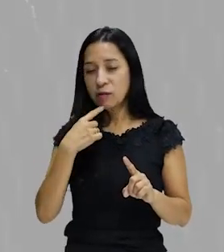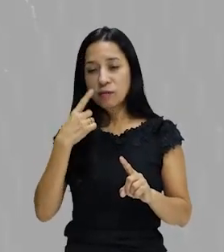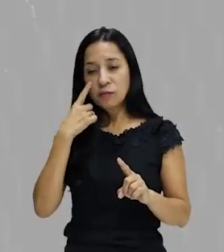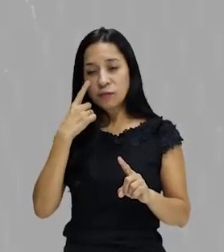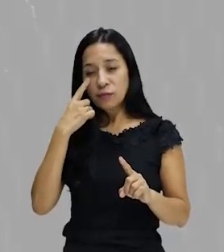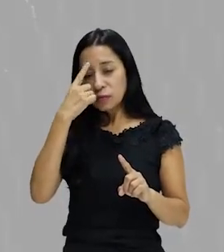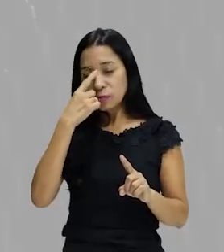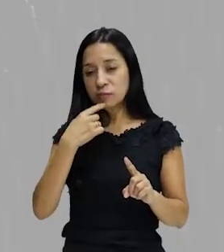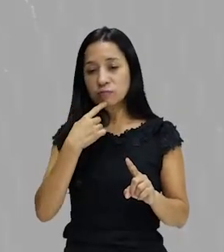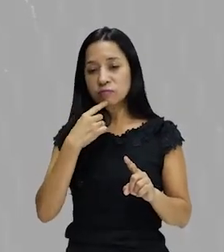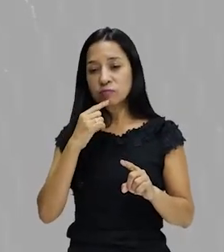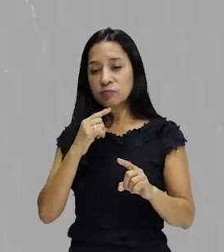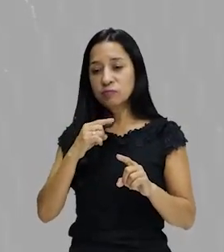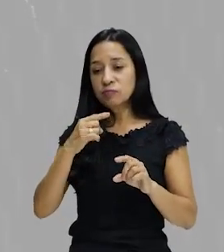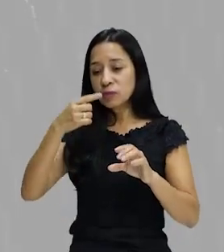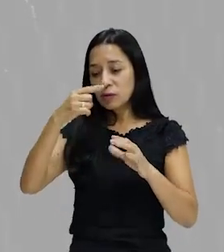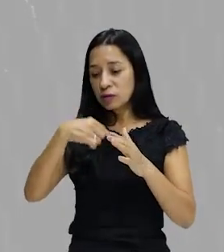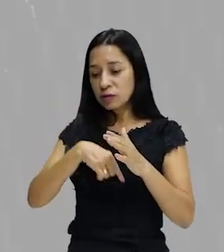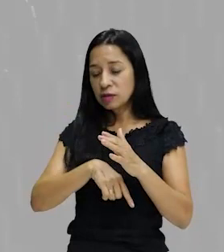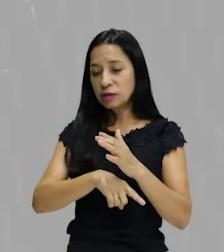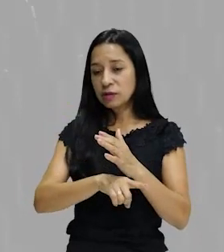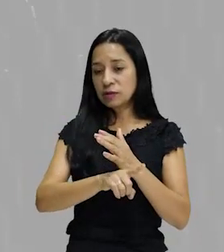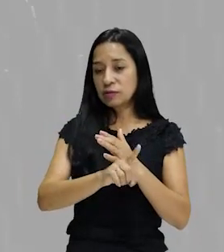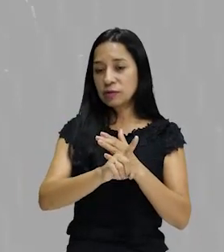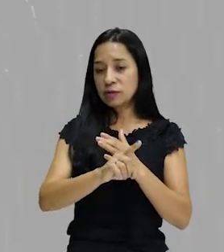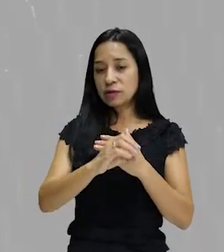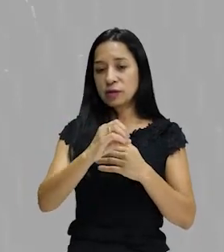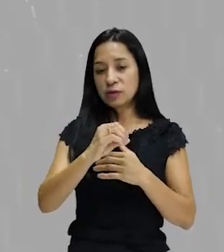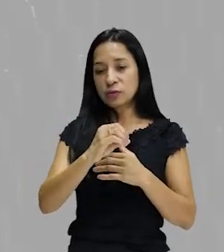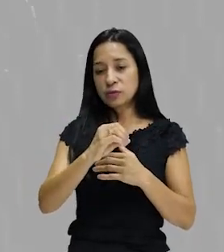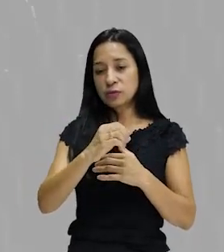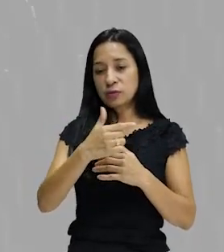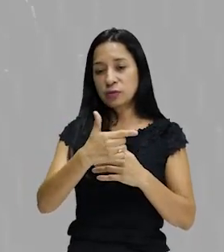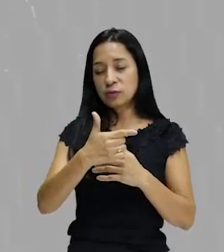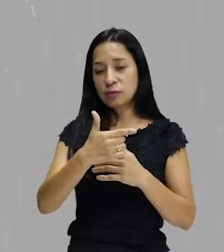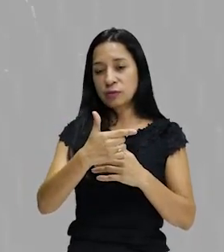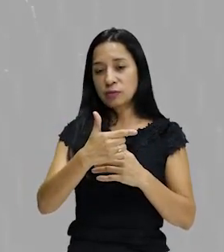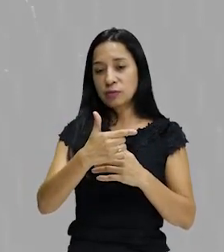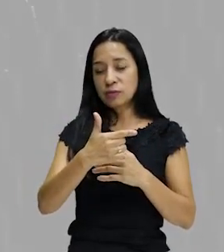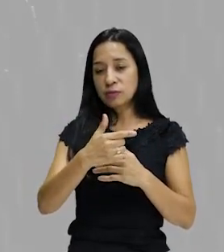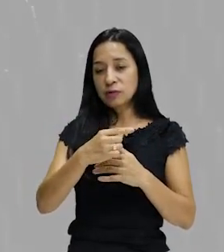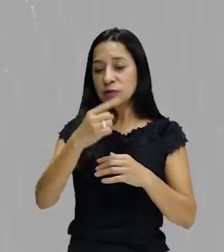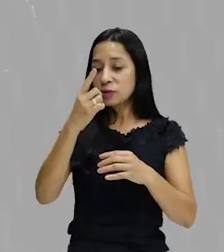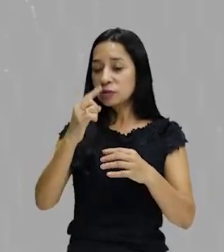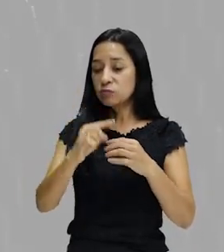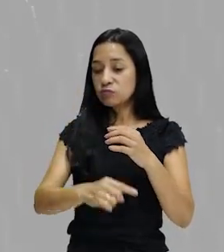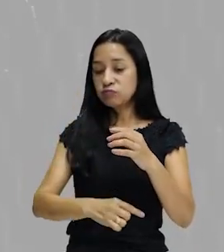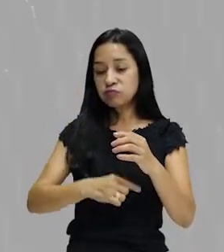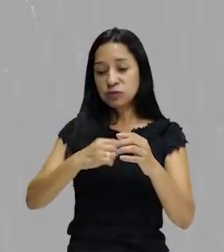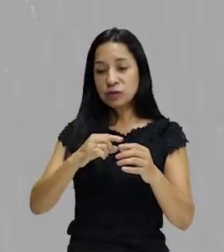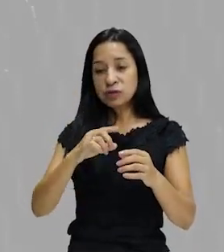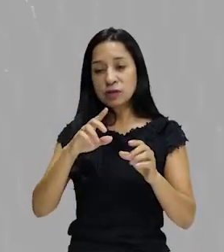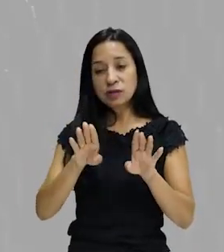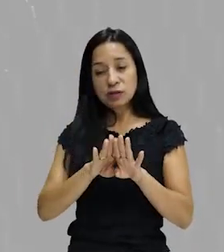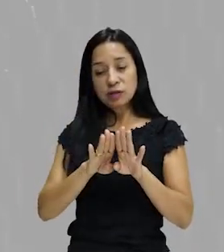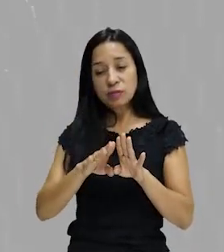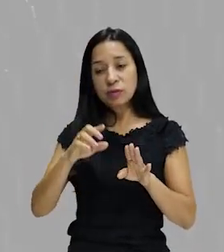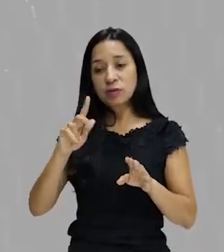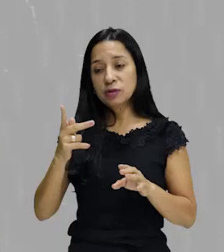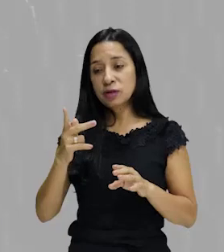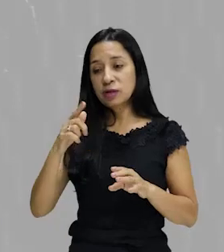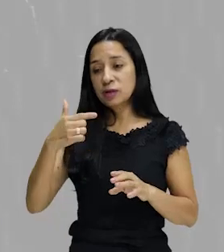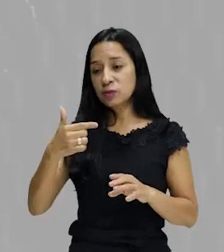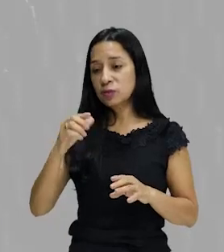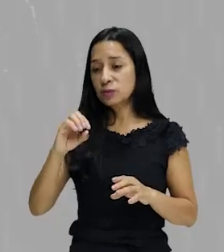de oxigênio e por baixo a saída, né, de oxigênio e de água. Né, de água. Então na letra